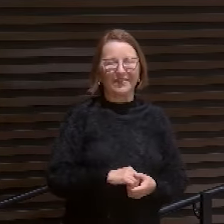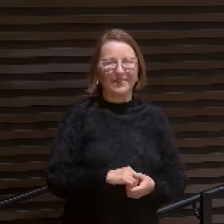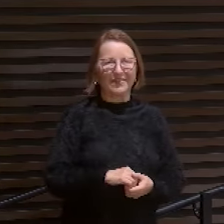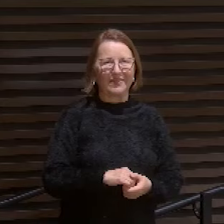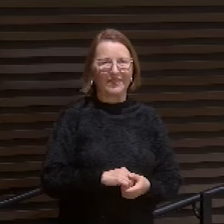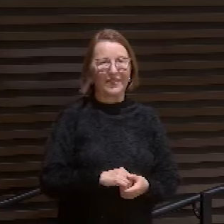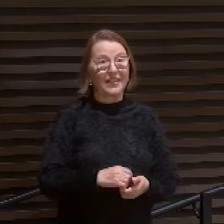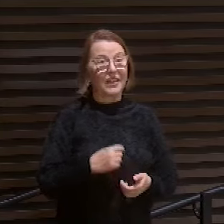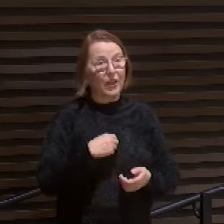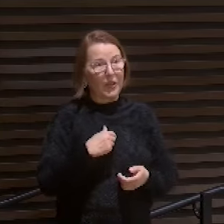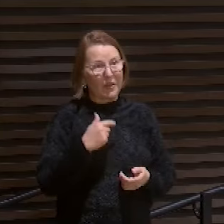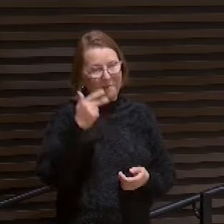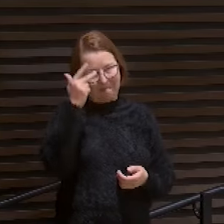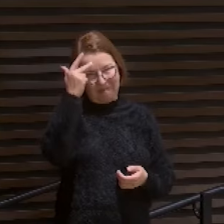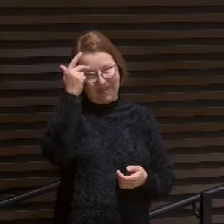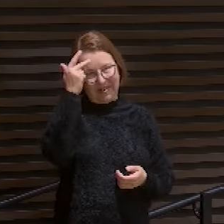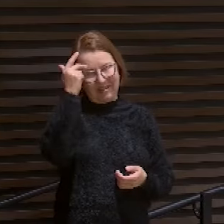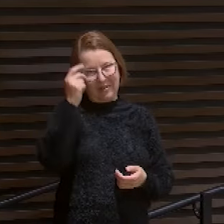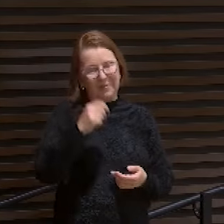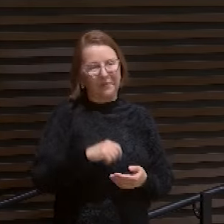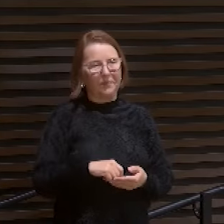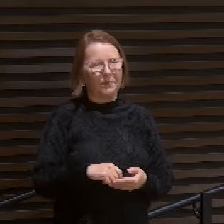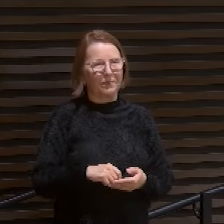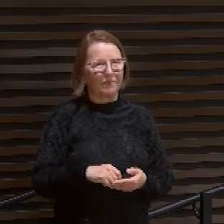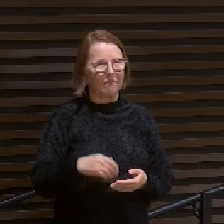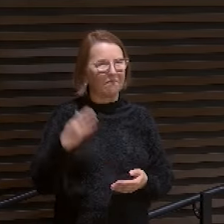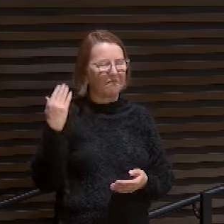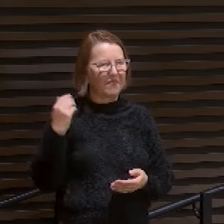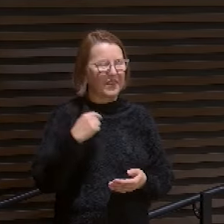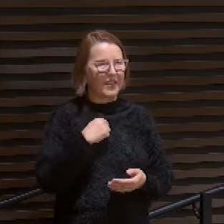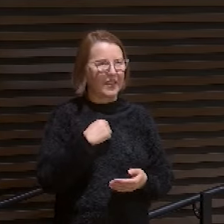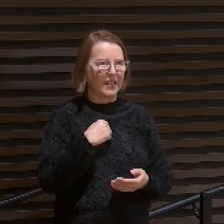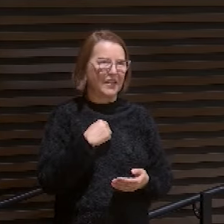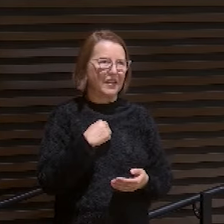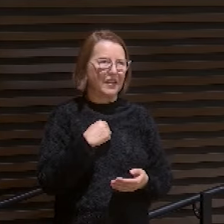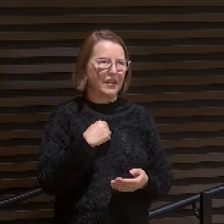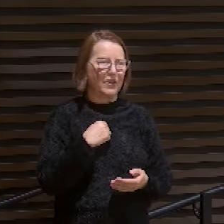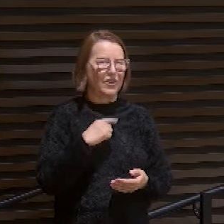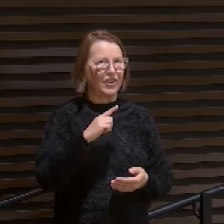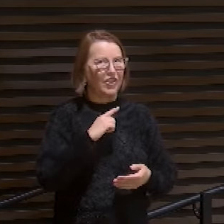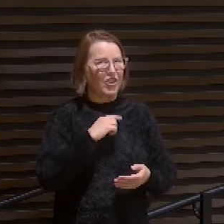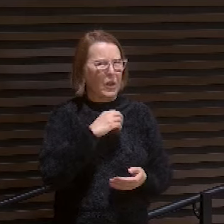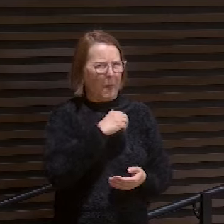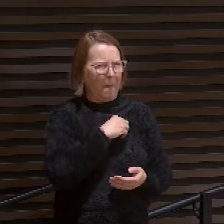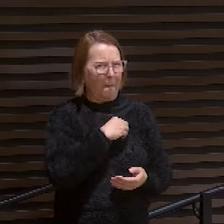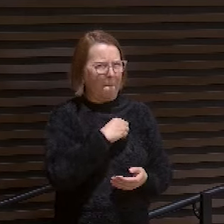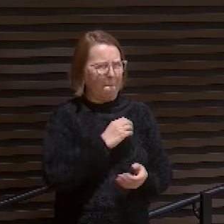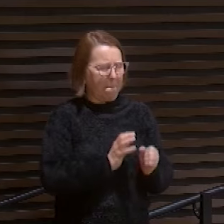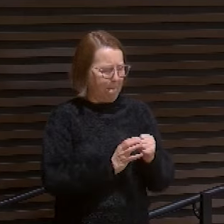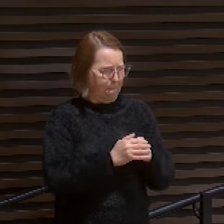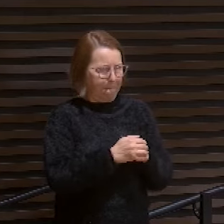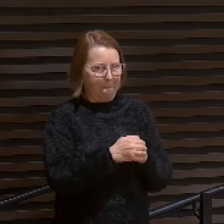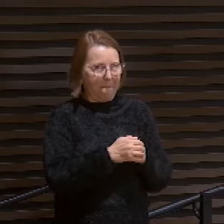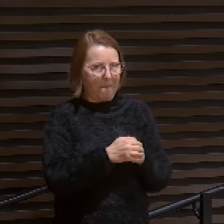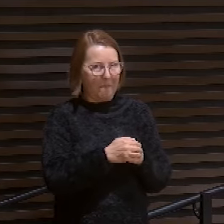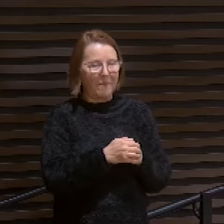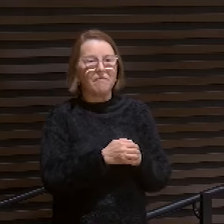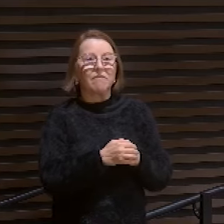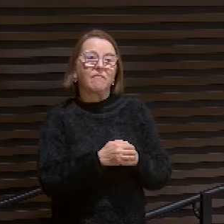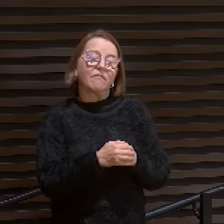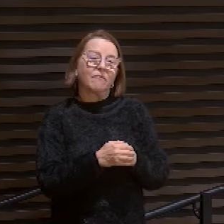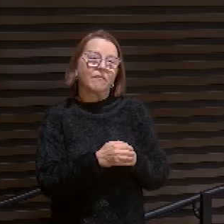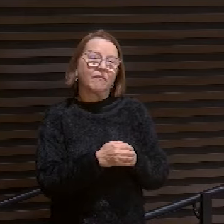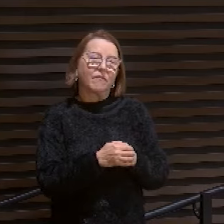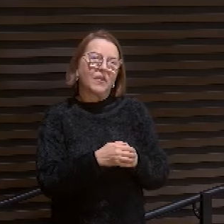Eu me lembro de uma época que eu estava aí com um pecado encravado e